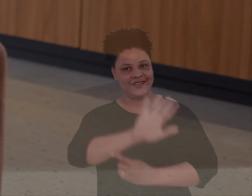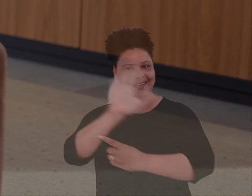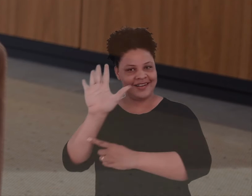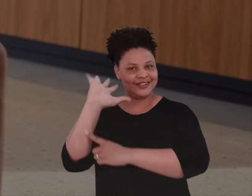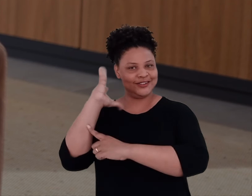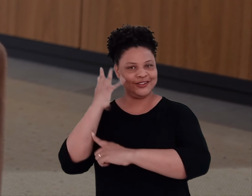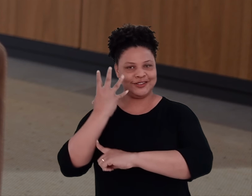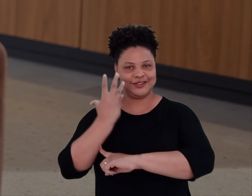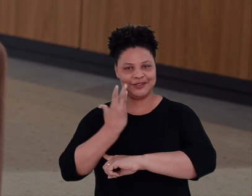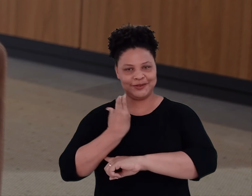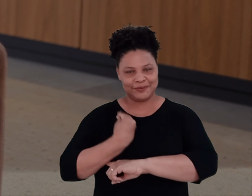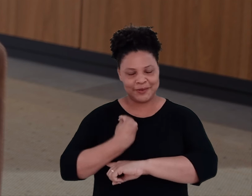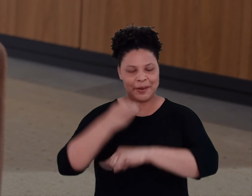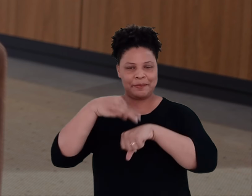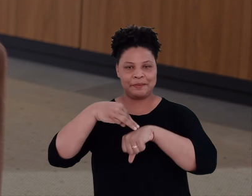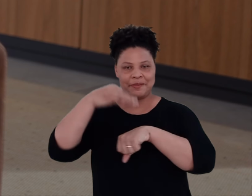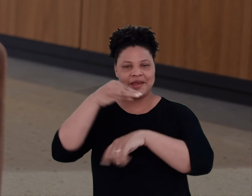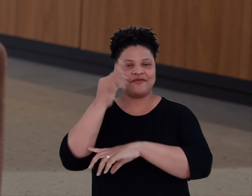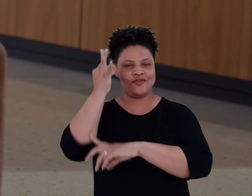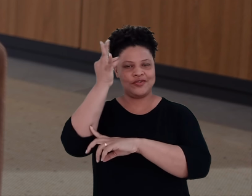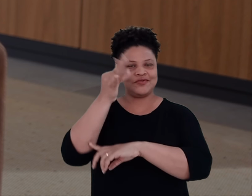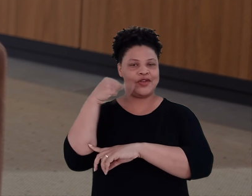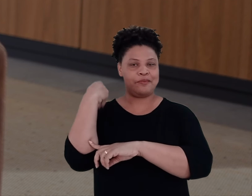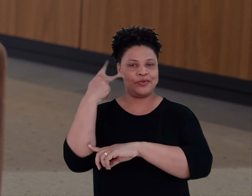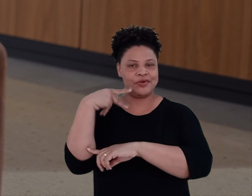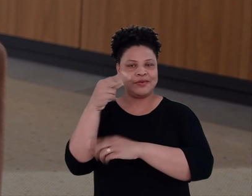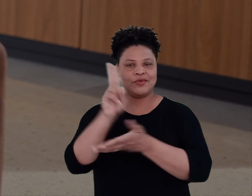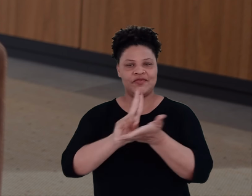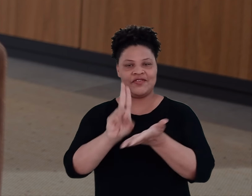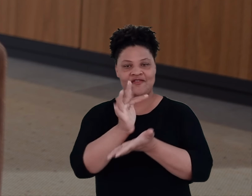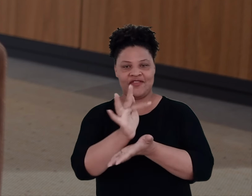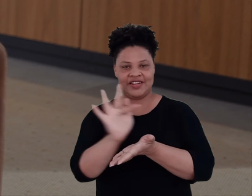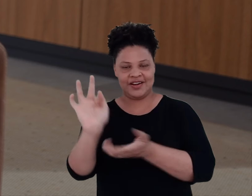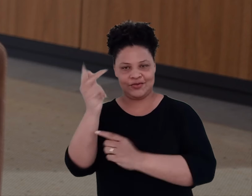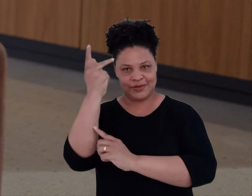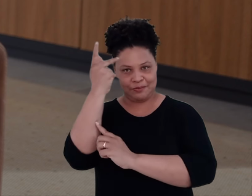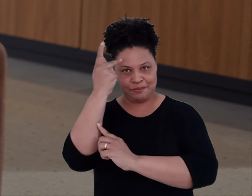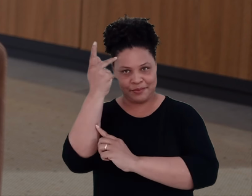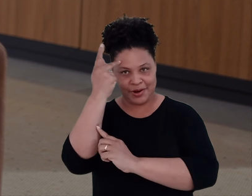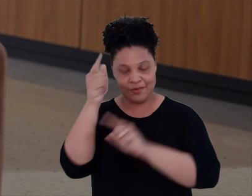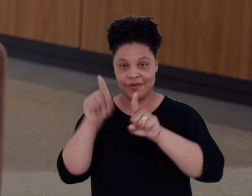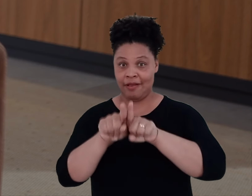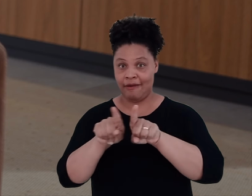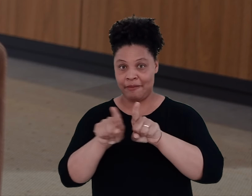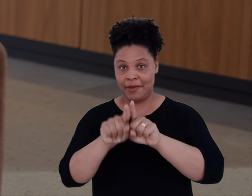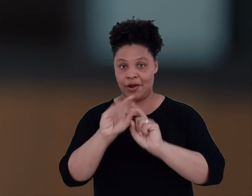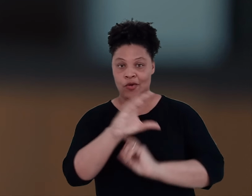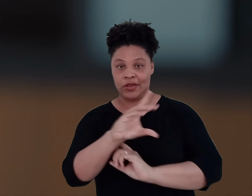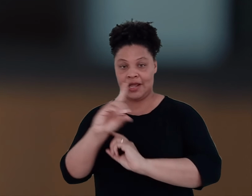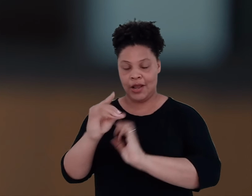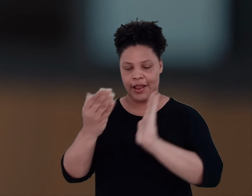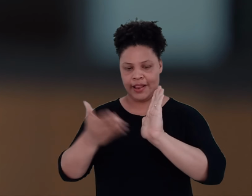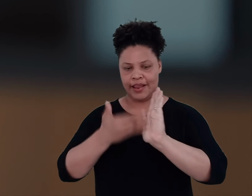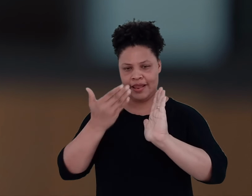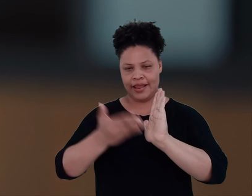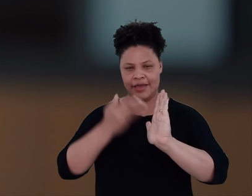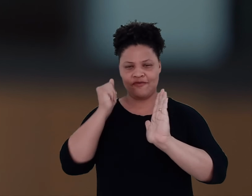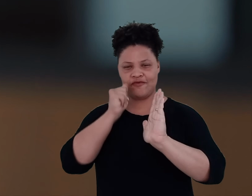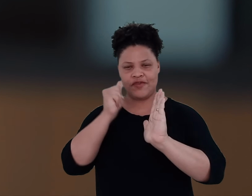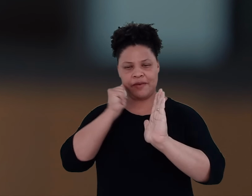Olá, eu sou Djamila Ribeiro, mestre em Filosofia Política pela Universidade Federal de São Paulo, coordenadora da coleção de livros